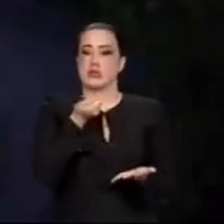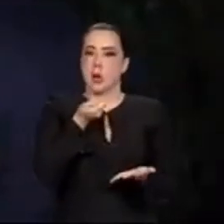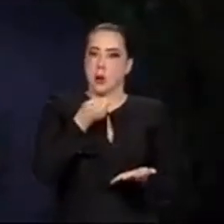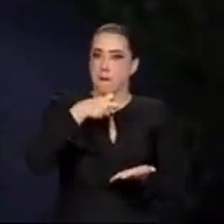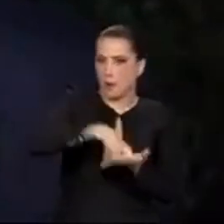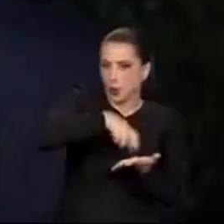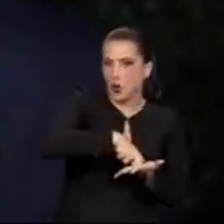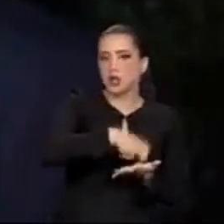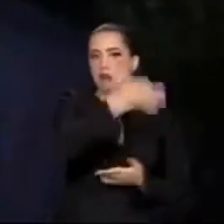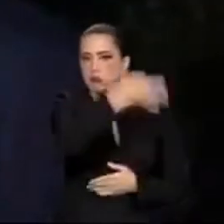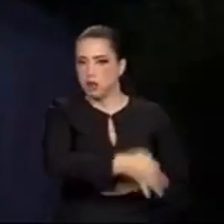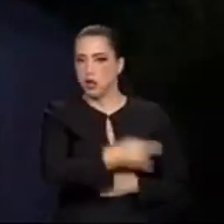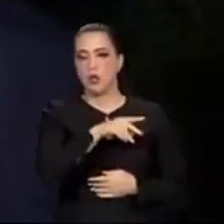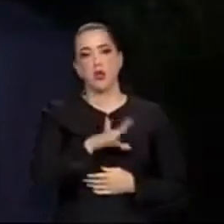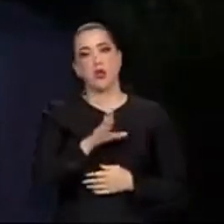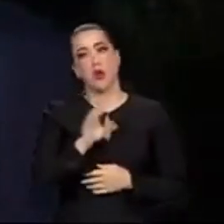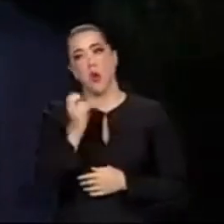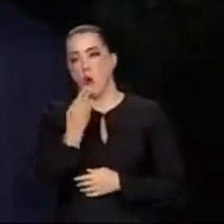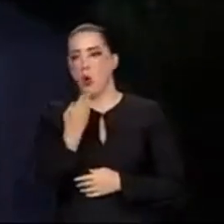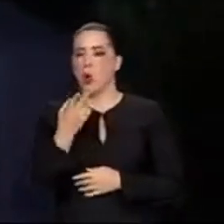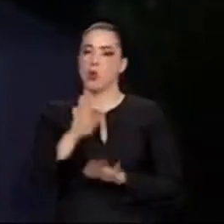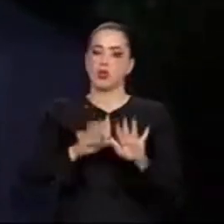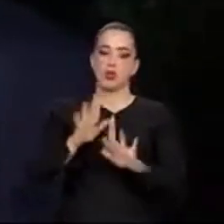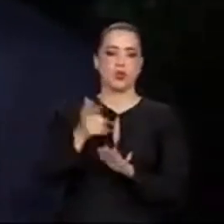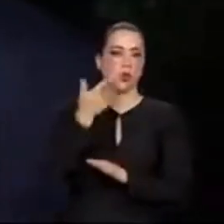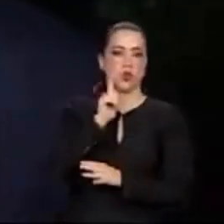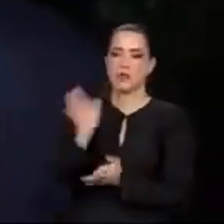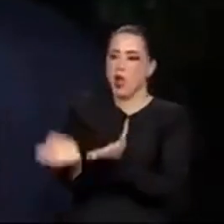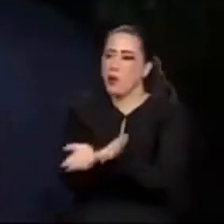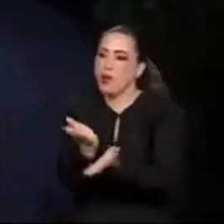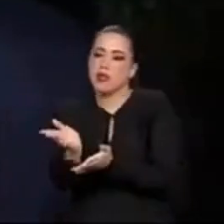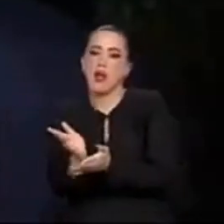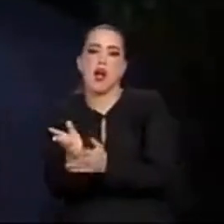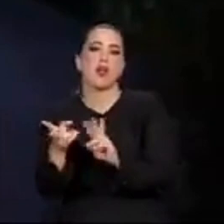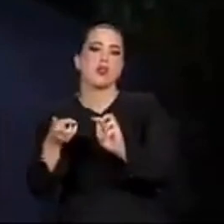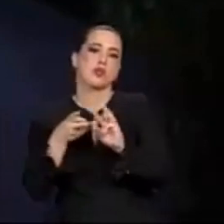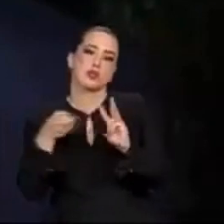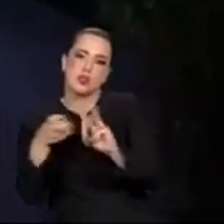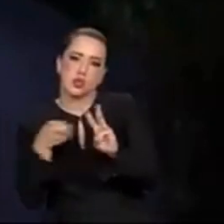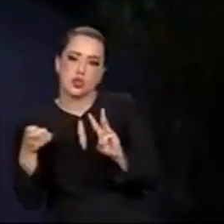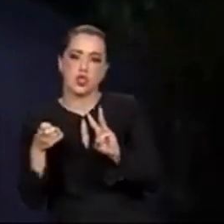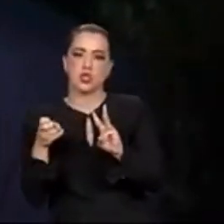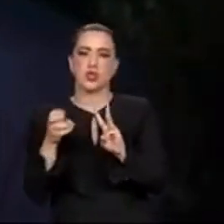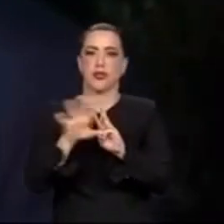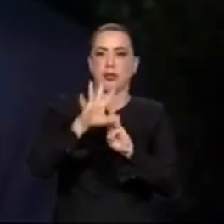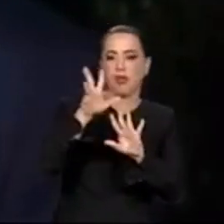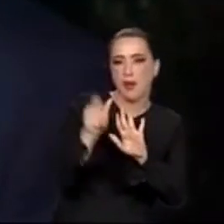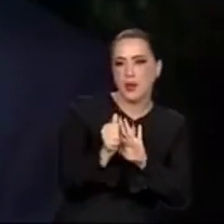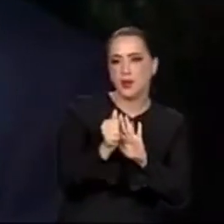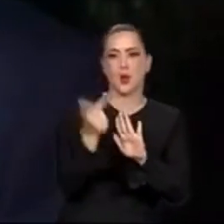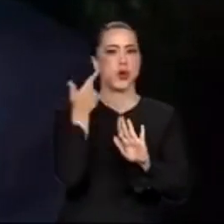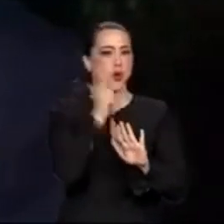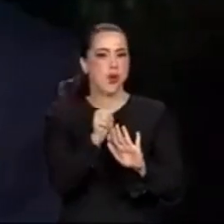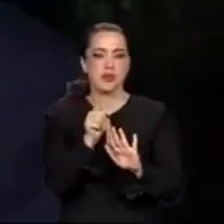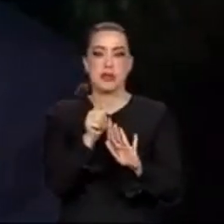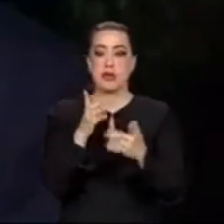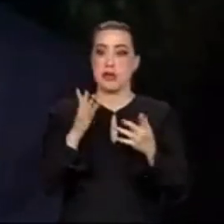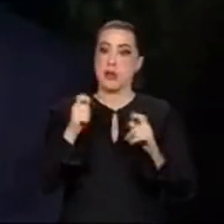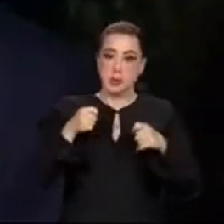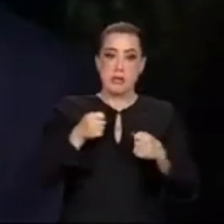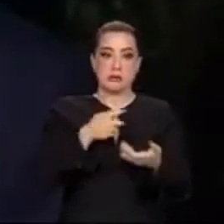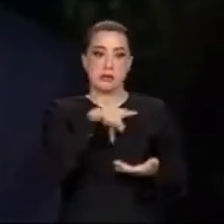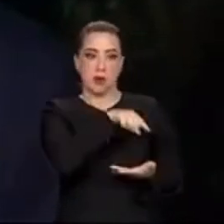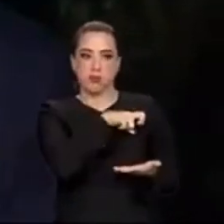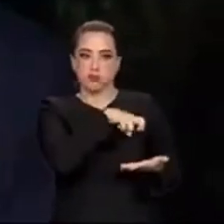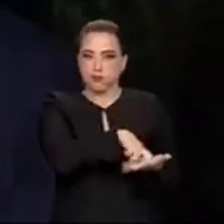da Amazônia nem dos indígenas e nem tão pouco a gente cuida de melhorar o clima do mundo eu